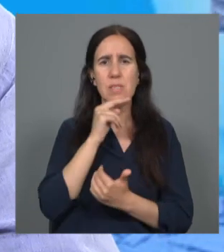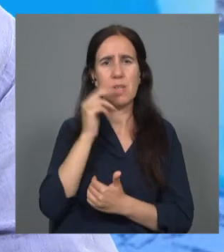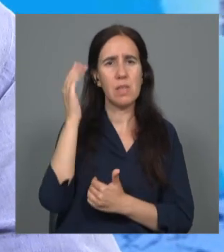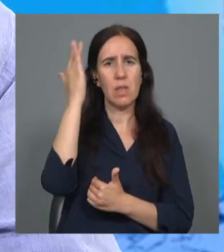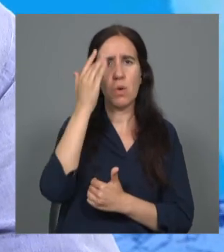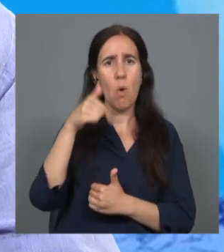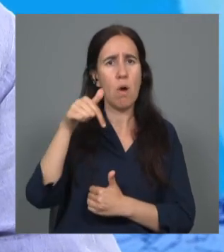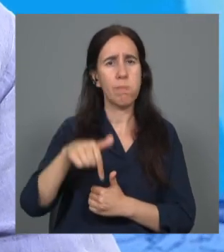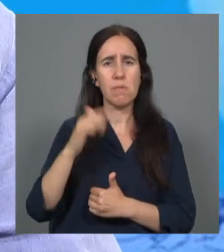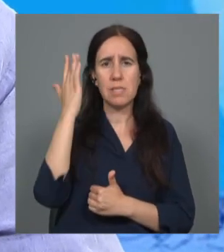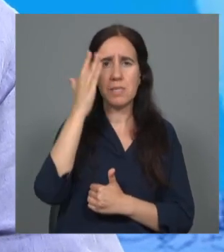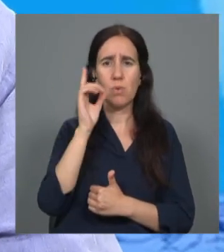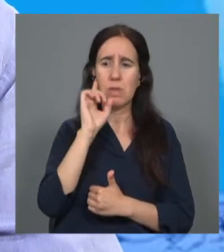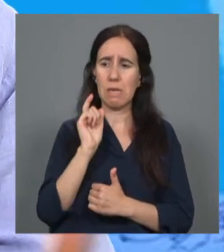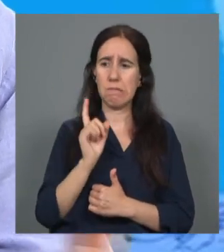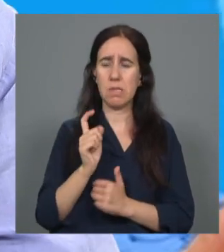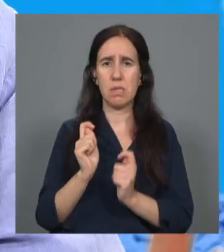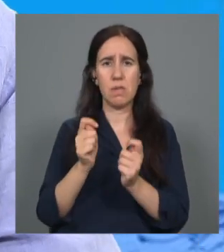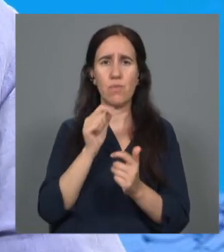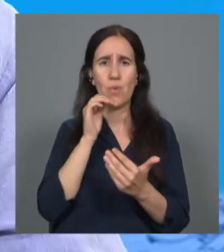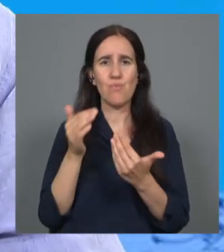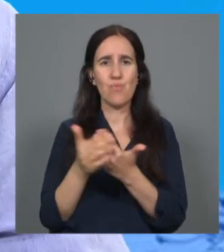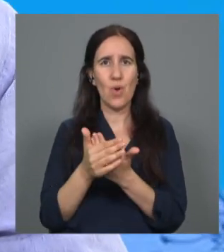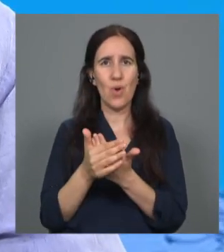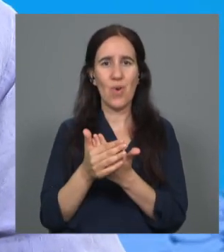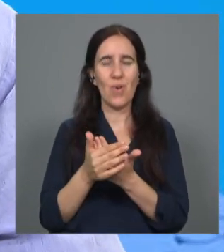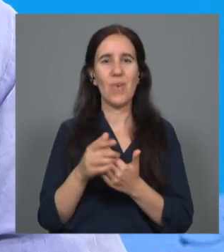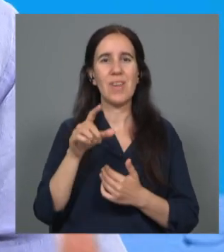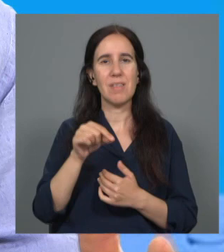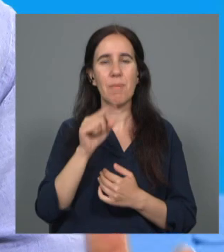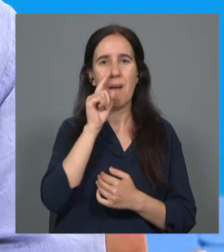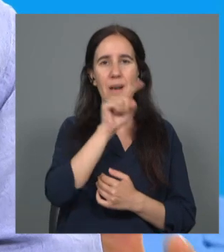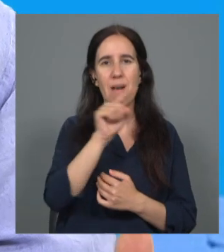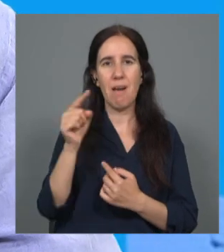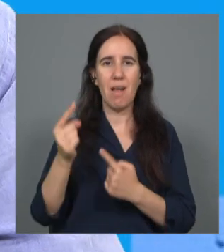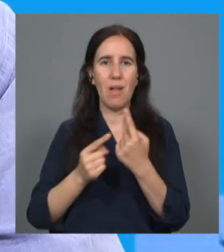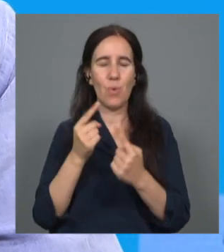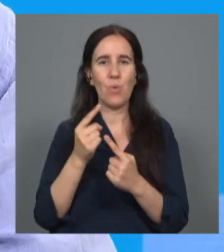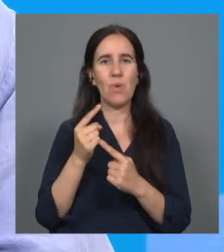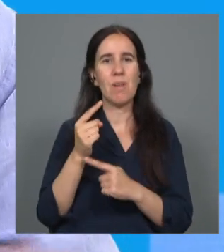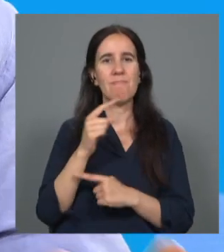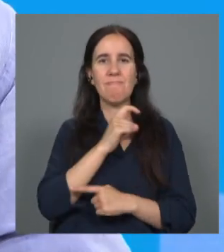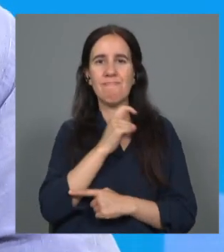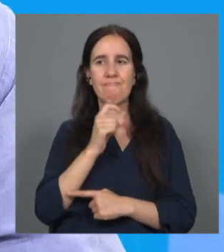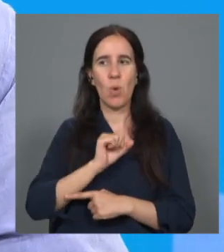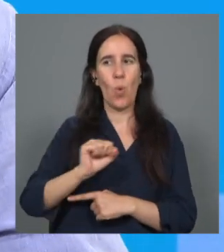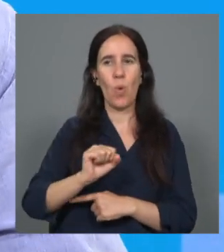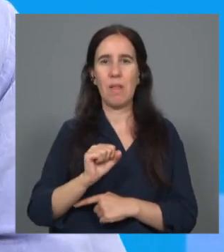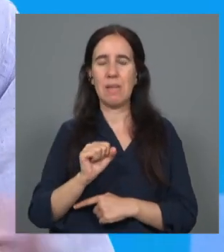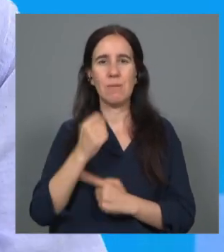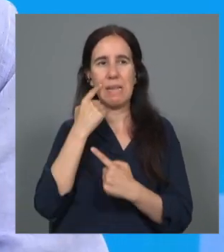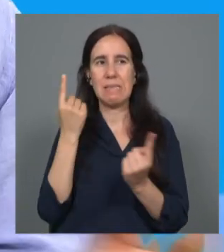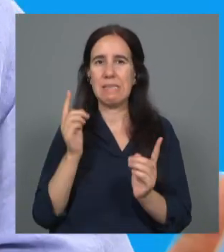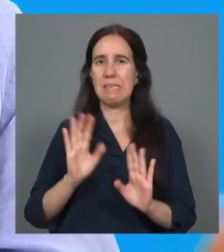santo no dia da sua morte. Isto até contra a vontade de alguns clérigos que não queriam que se soubesse